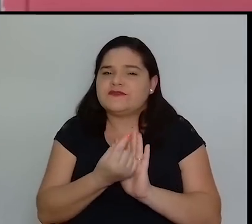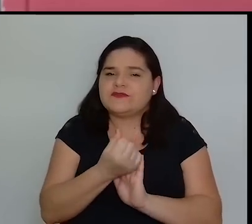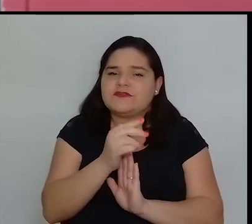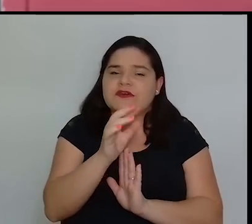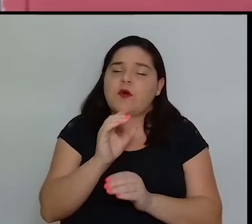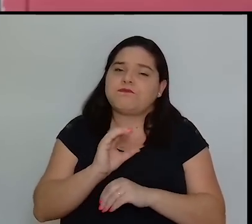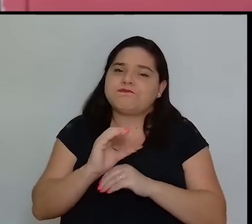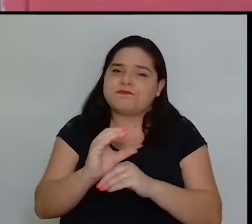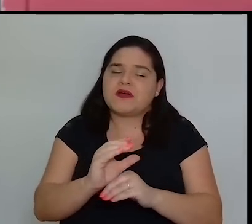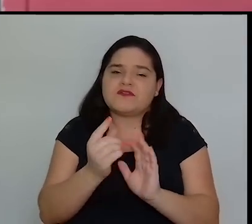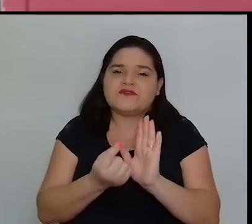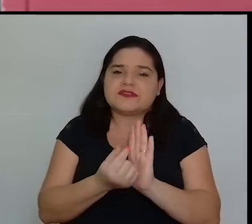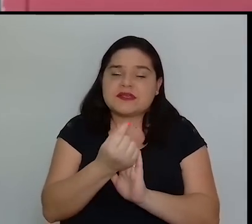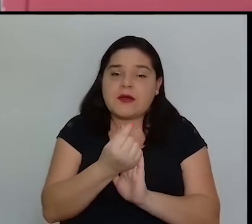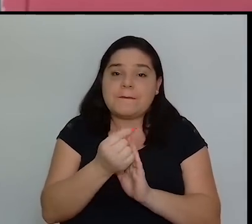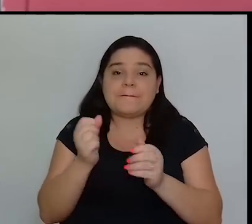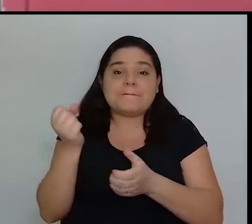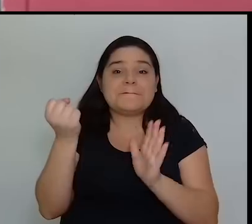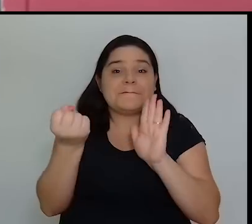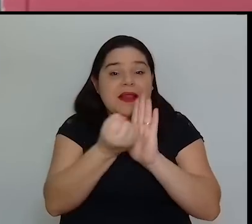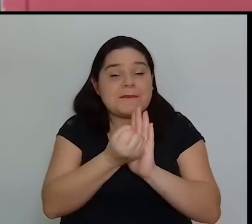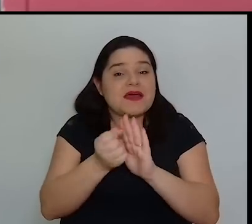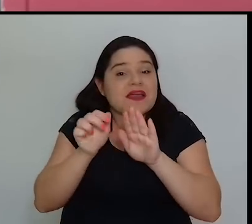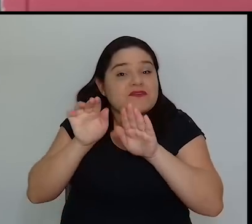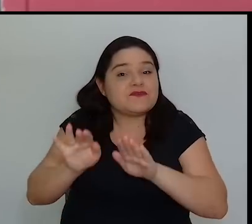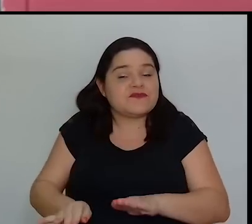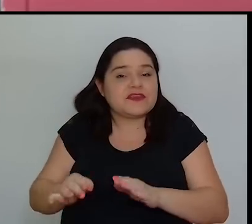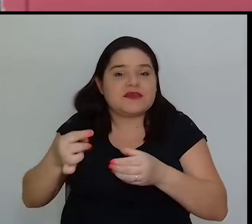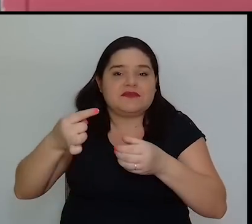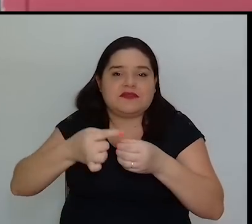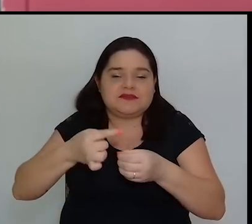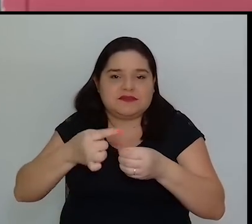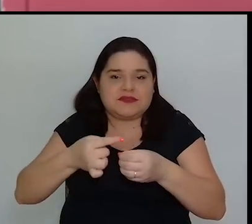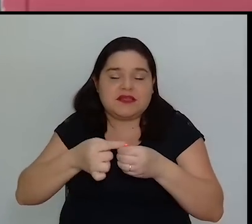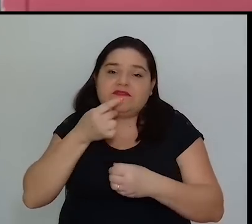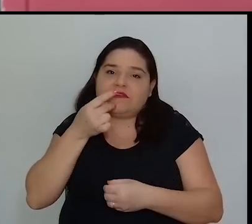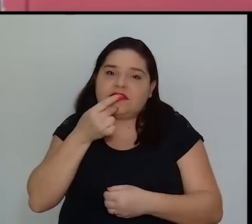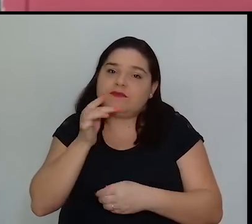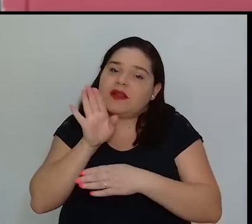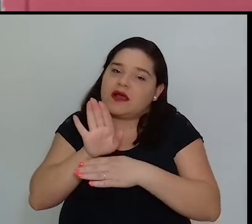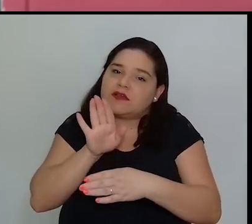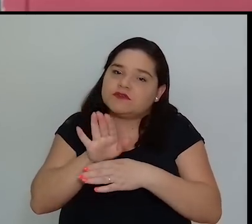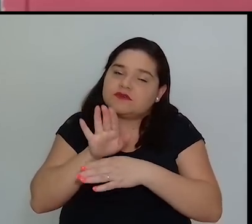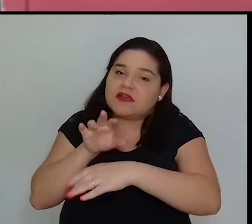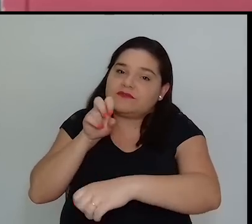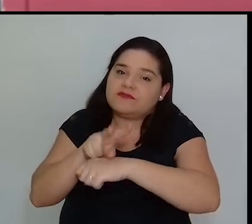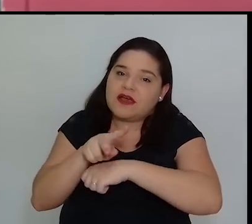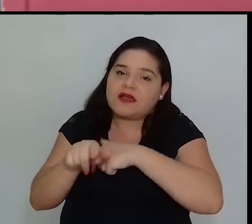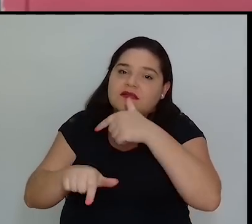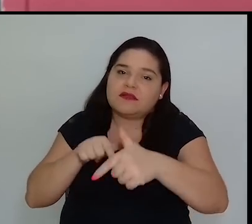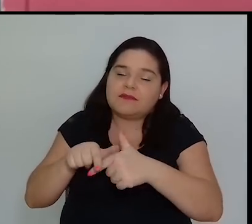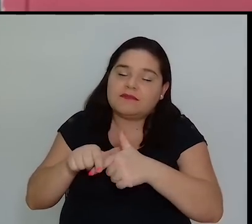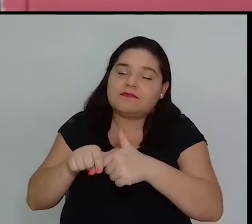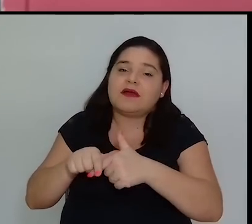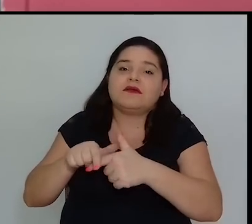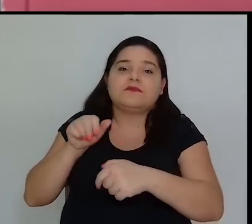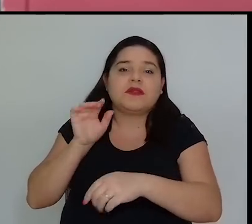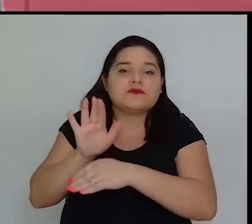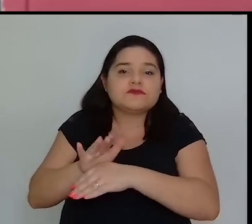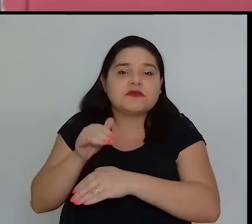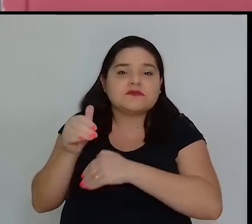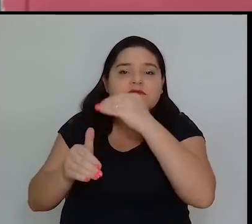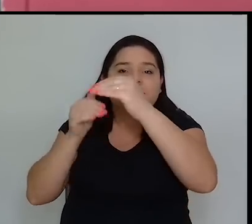fiscal para que as marcas se estabeleçam nessa cidade com o argumento de que é para desenvolver essas cidades